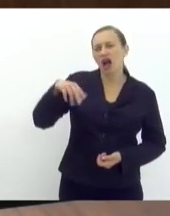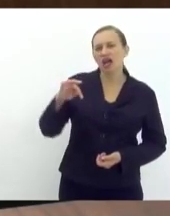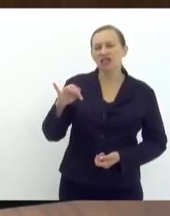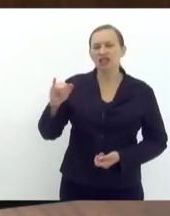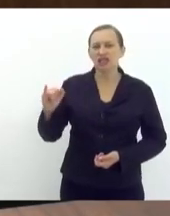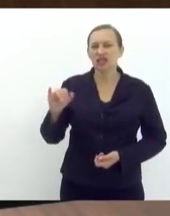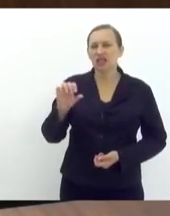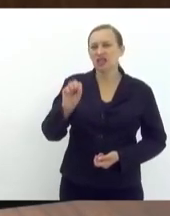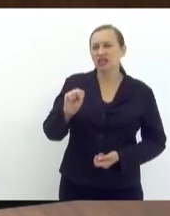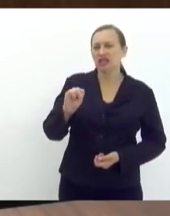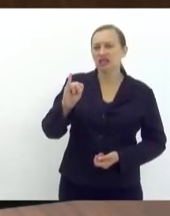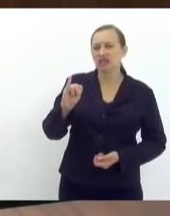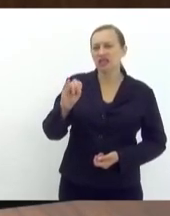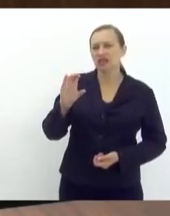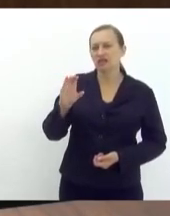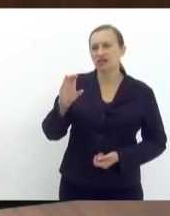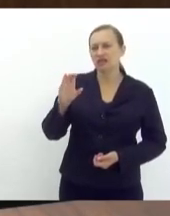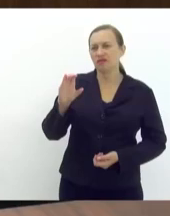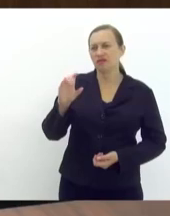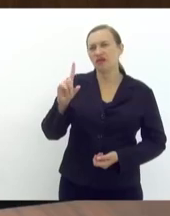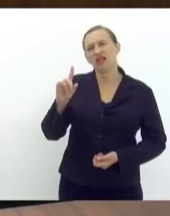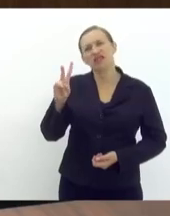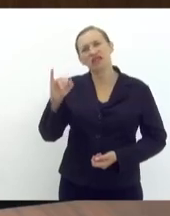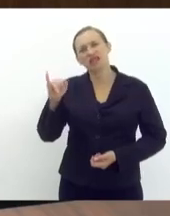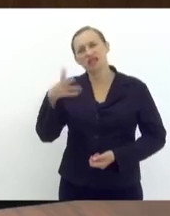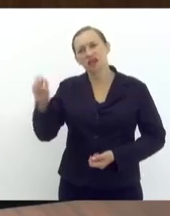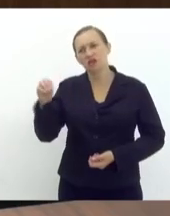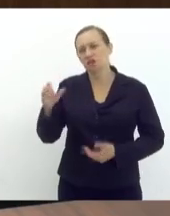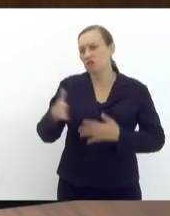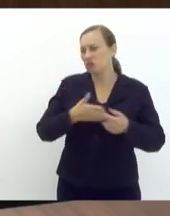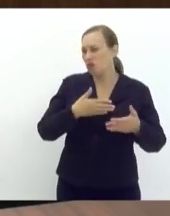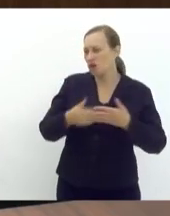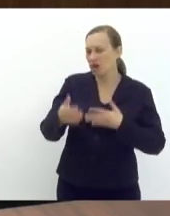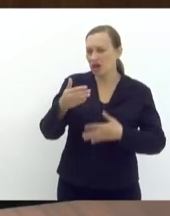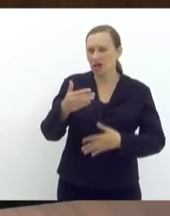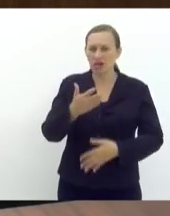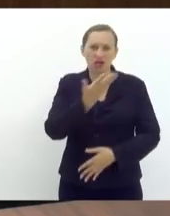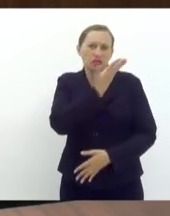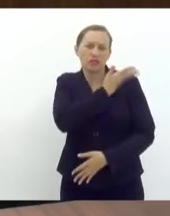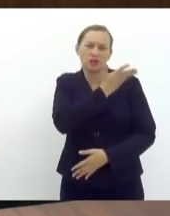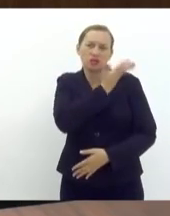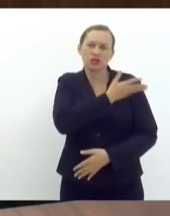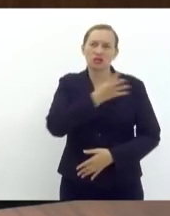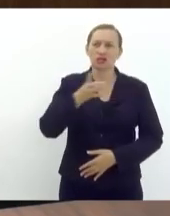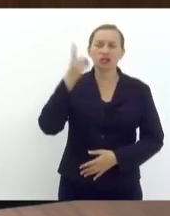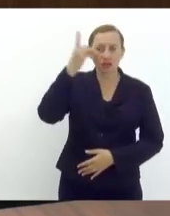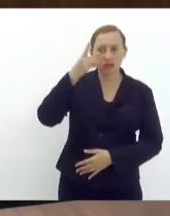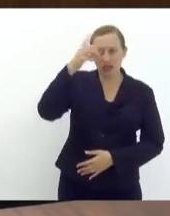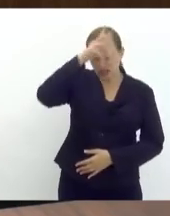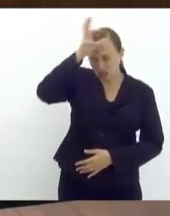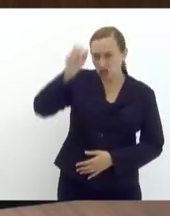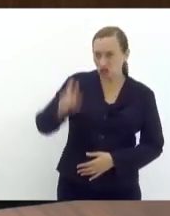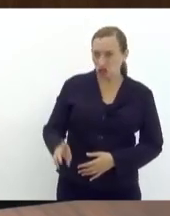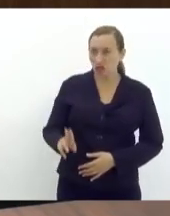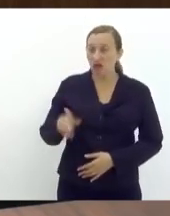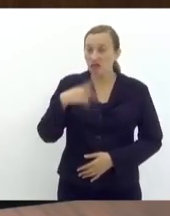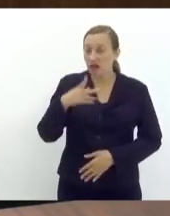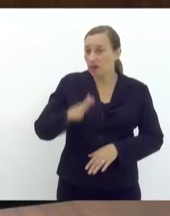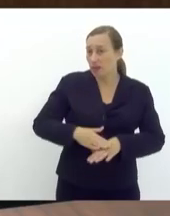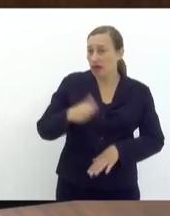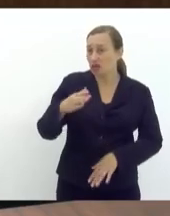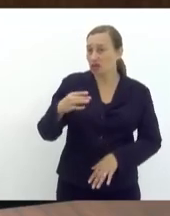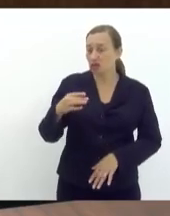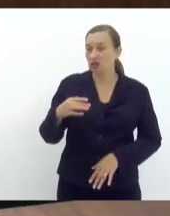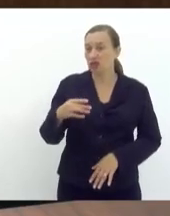um ódio qualquer discriminação fala muito mais daquele que discrimina